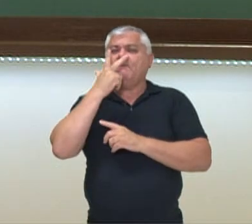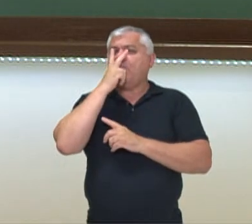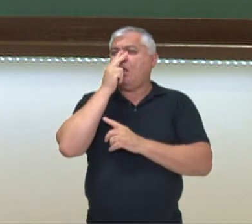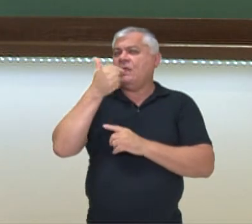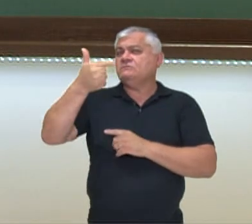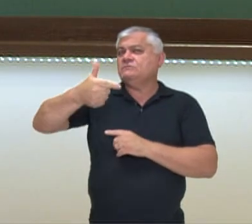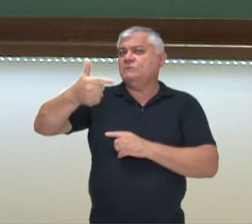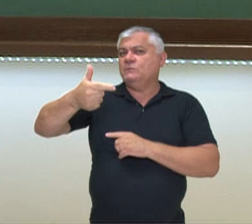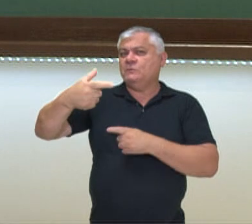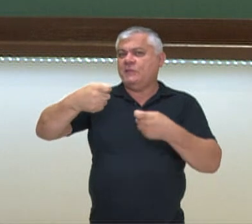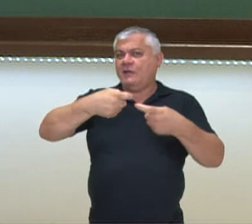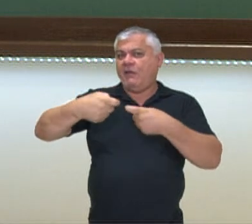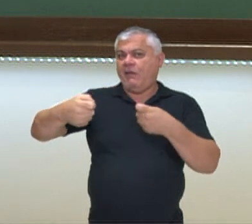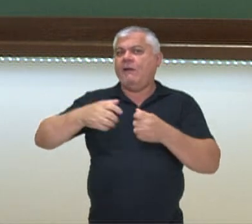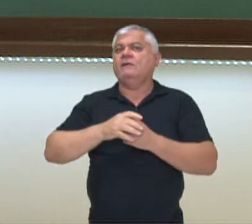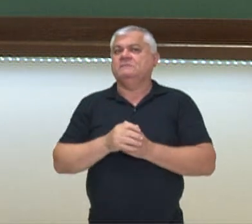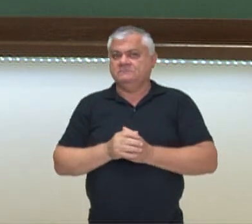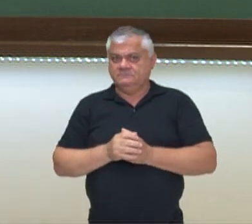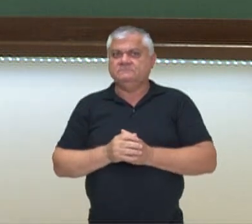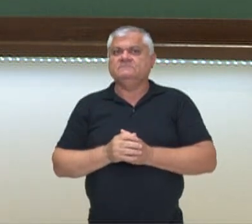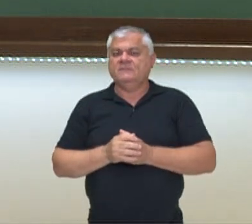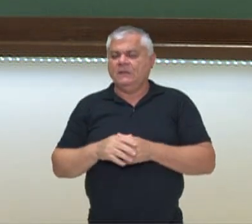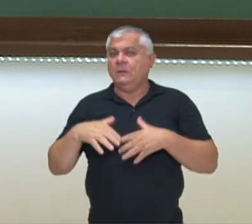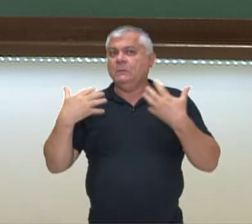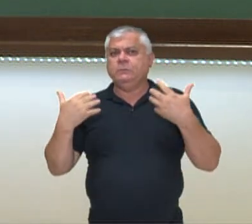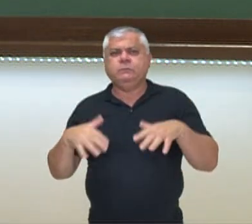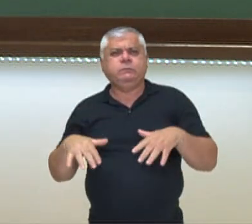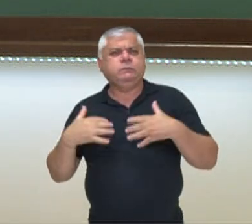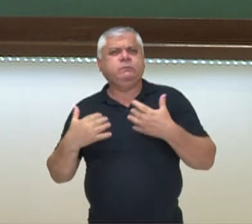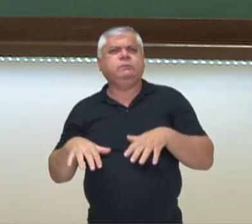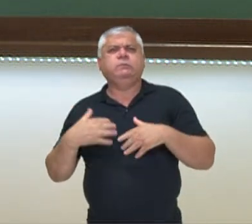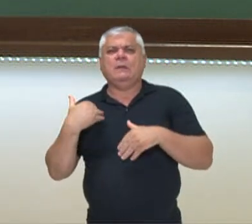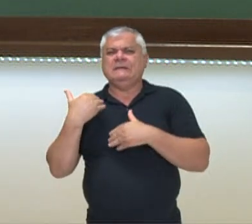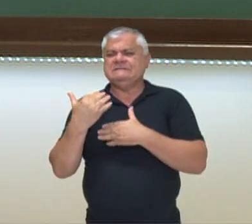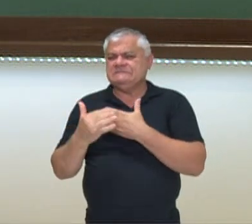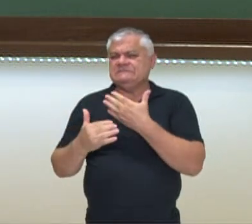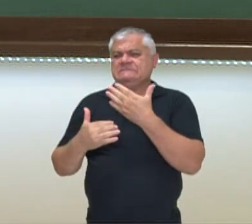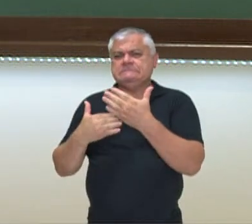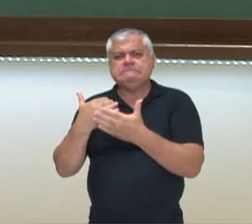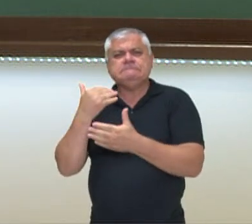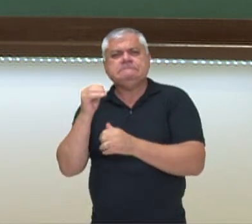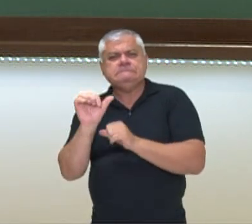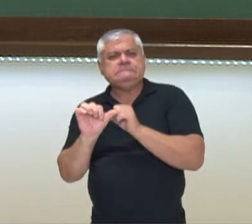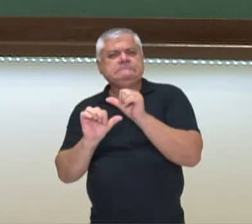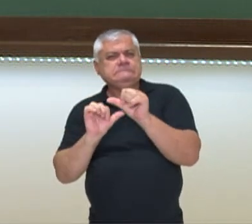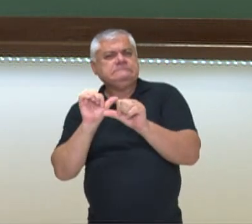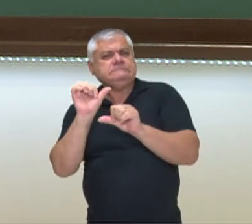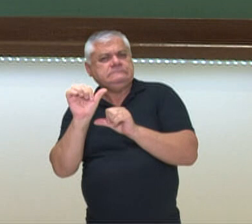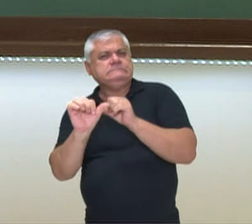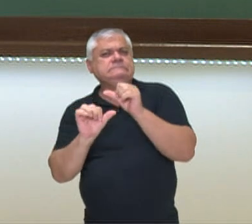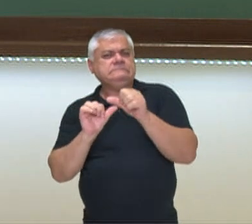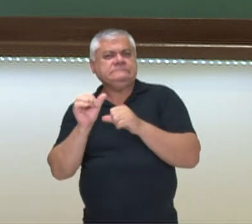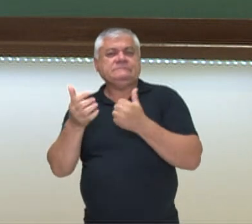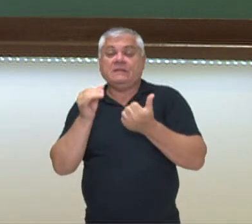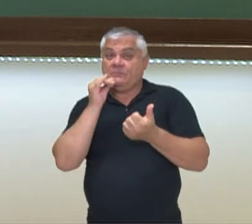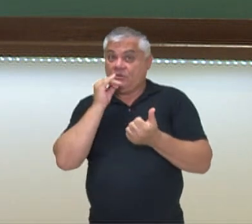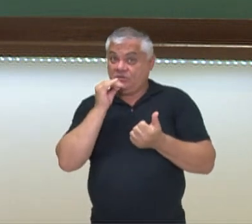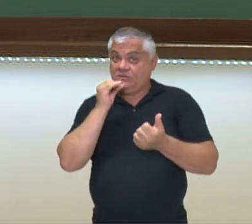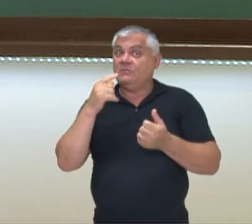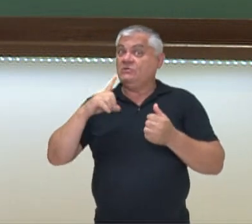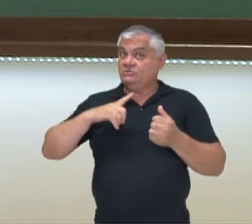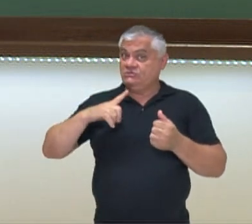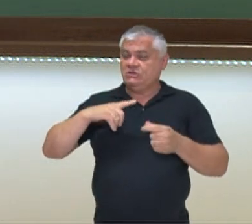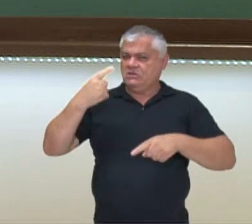Mundial. Pós-Segunda Guerra Mundial, nós tínhamos um cenário que estava se alterando em termos de jogo de poder